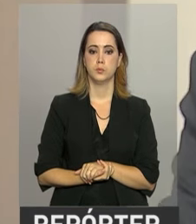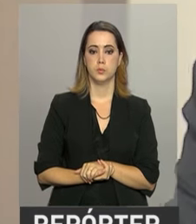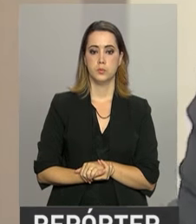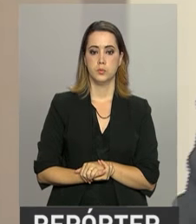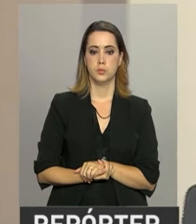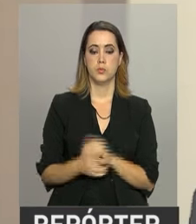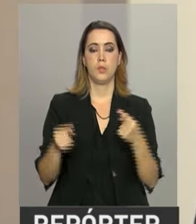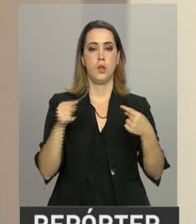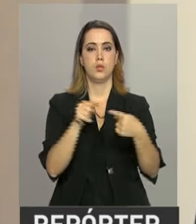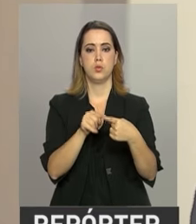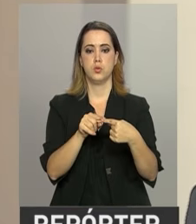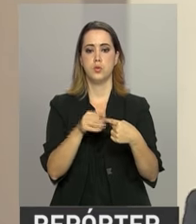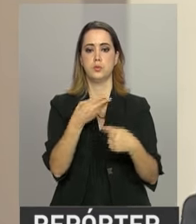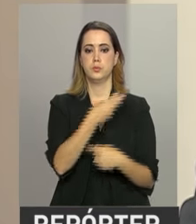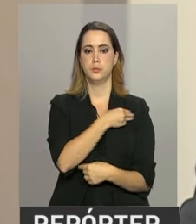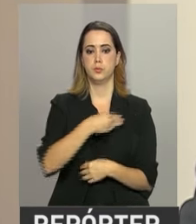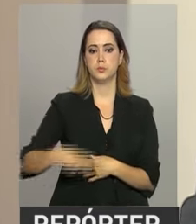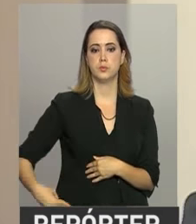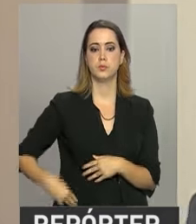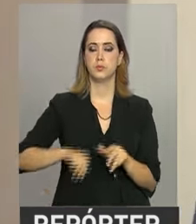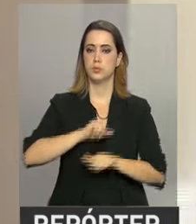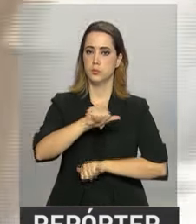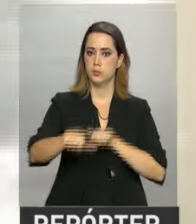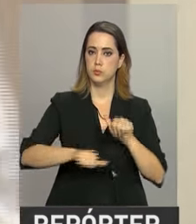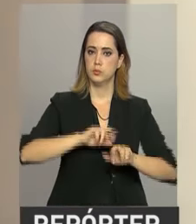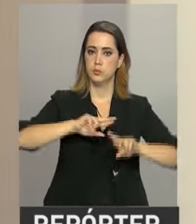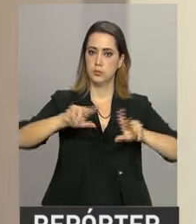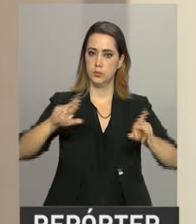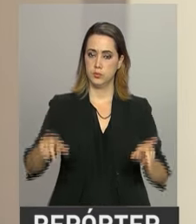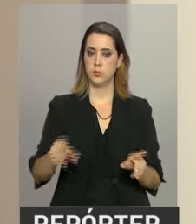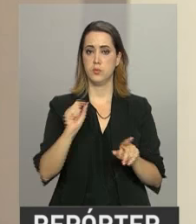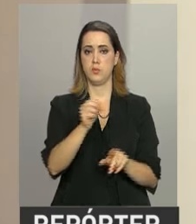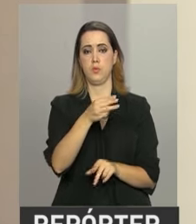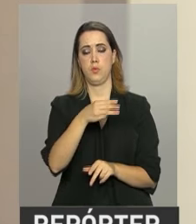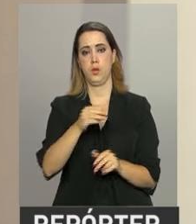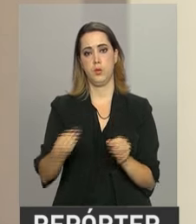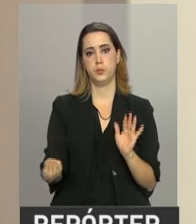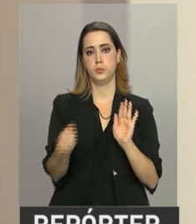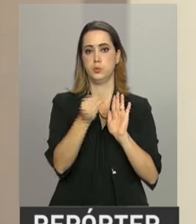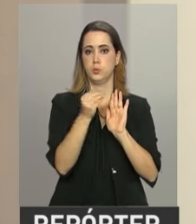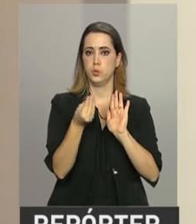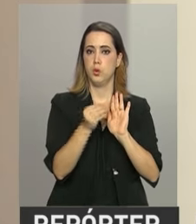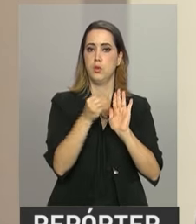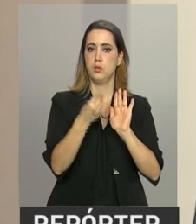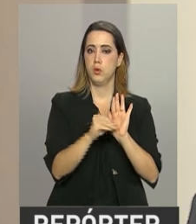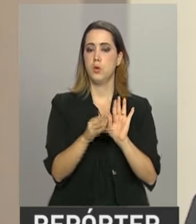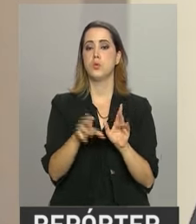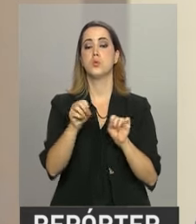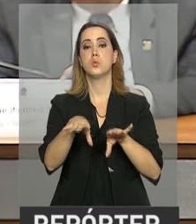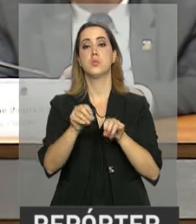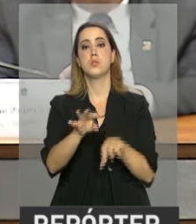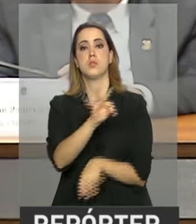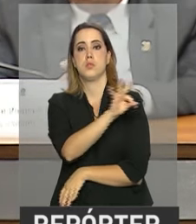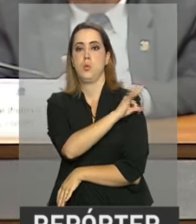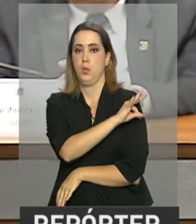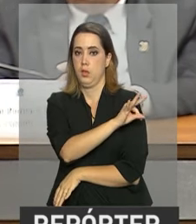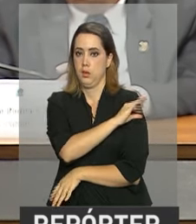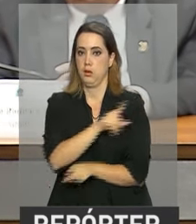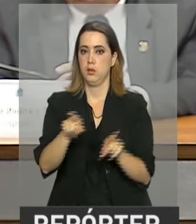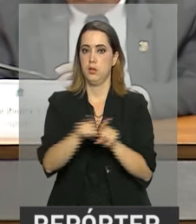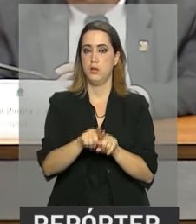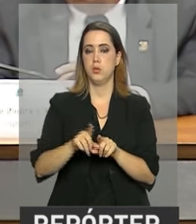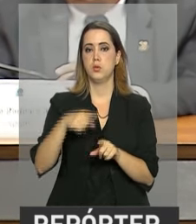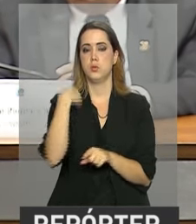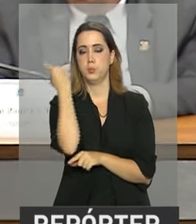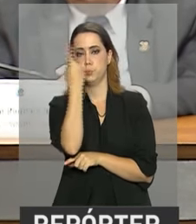De acordo com Mendonça Filho, as mudanças, que abrangem itens como inclusão do ensino técnico e tempo integral, podem ajudar